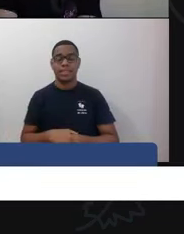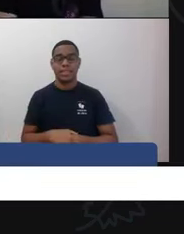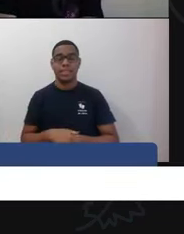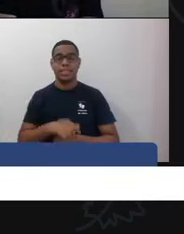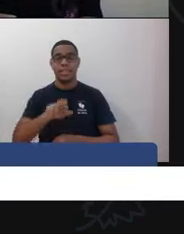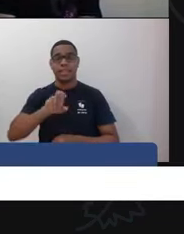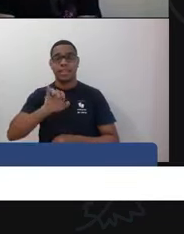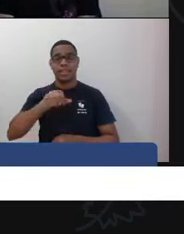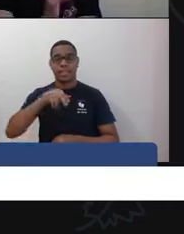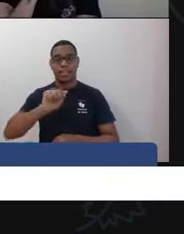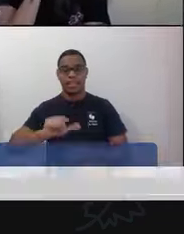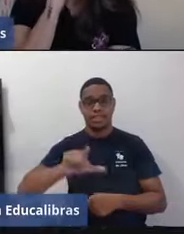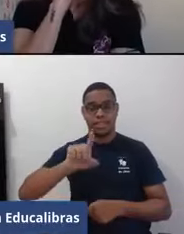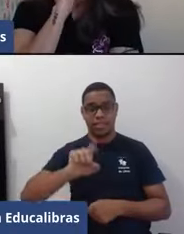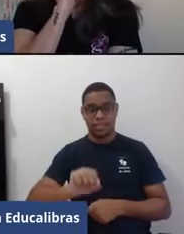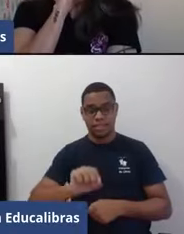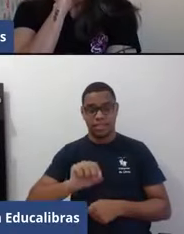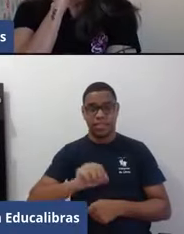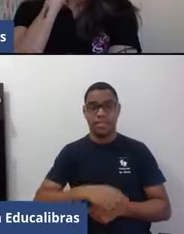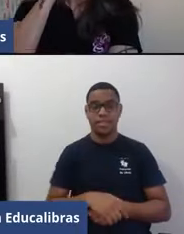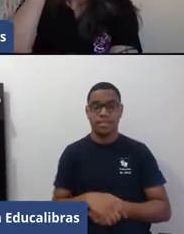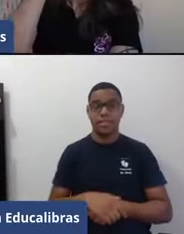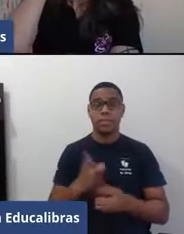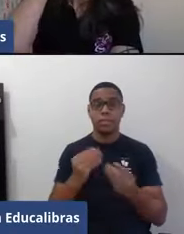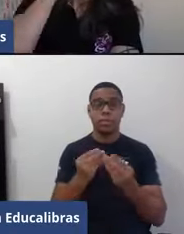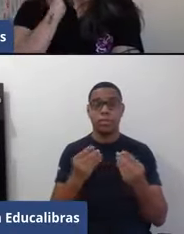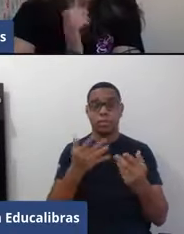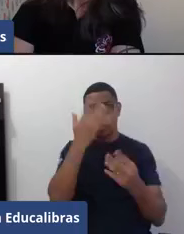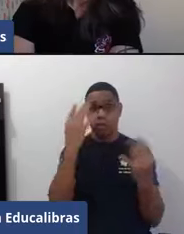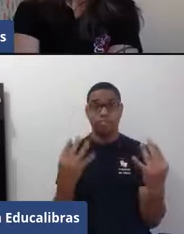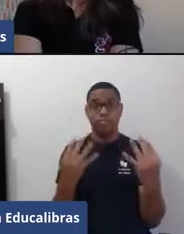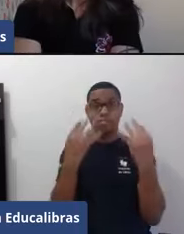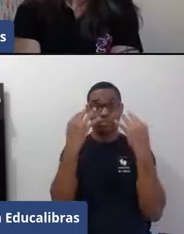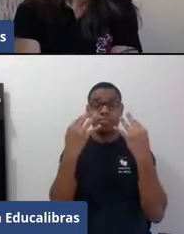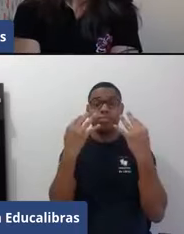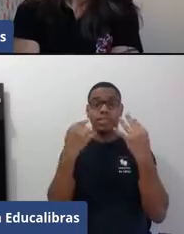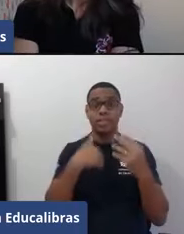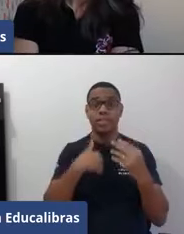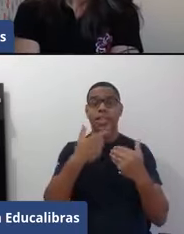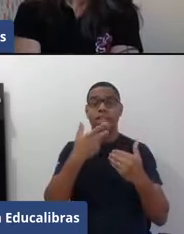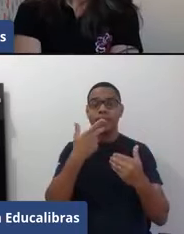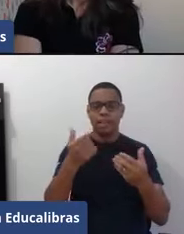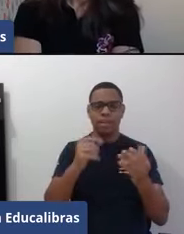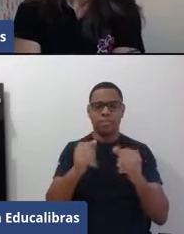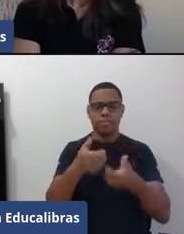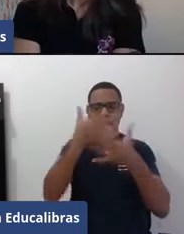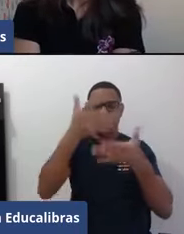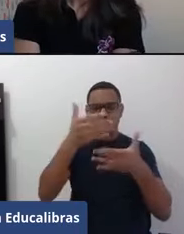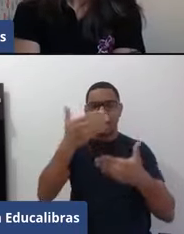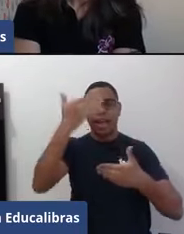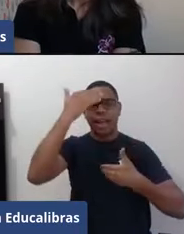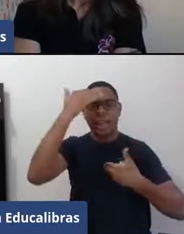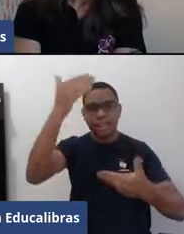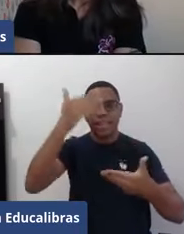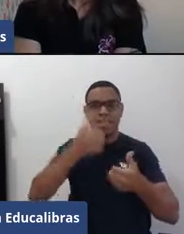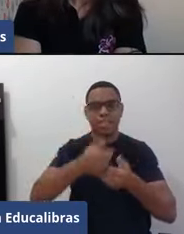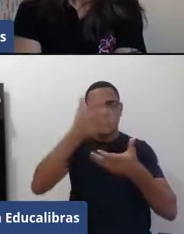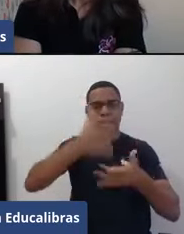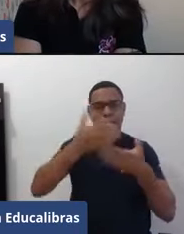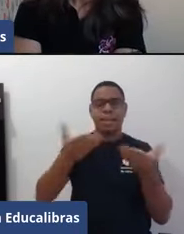Reinaldo Bispo dos Santos, tem muita gente aqui com a gente que está agradecendo, gostou muito dessa nossa